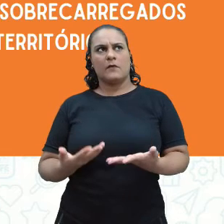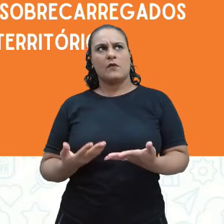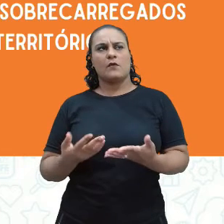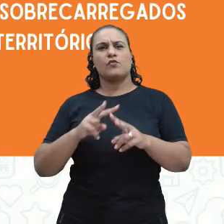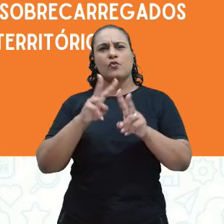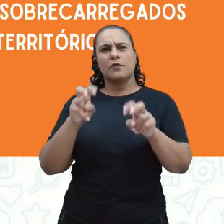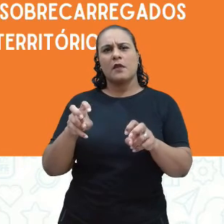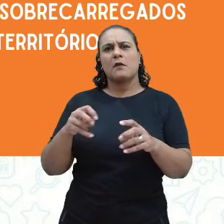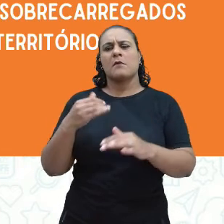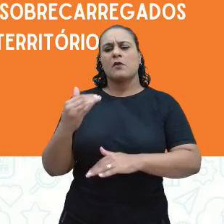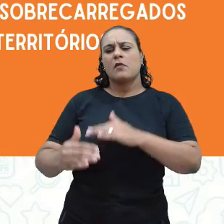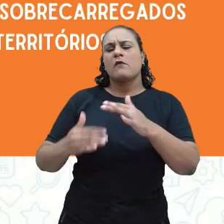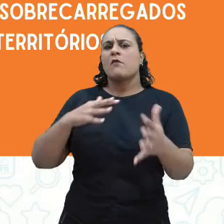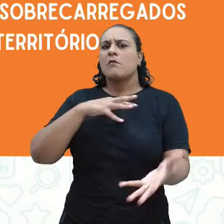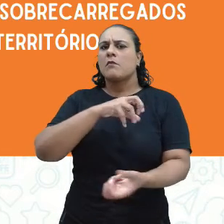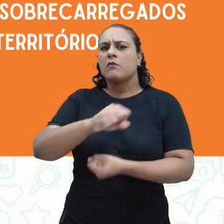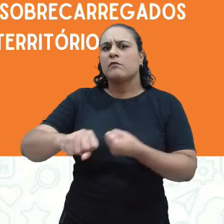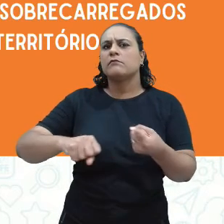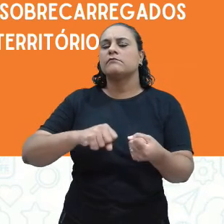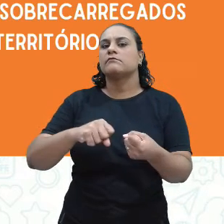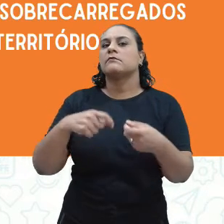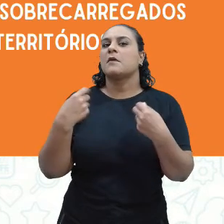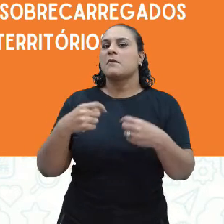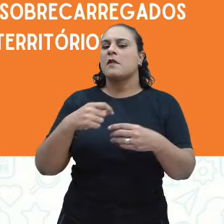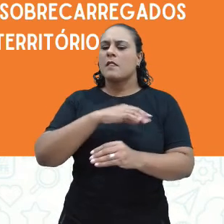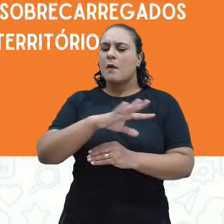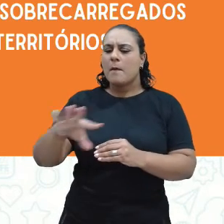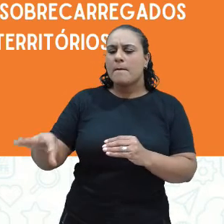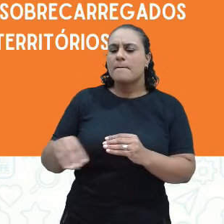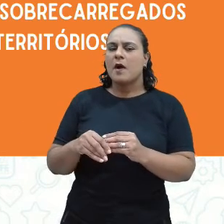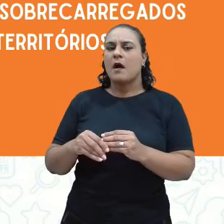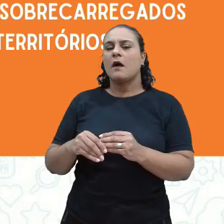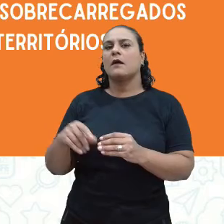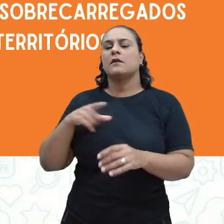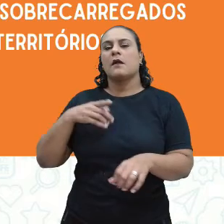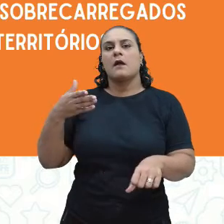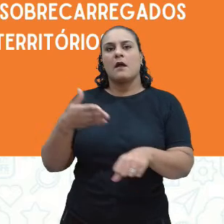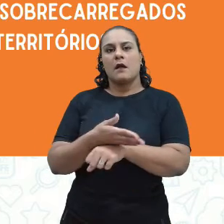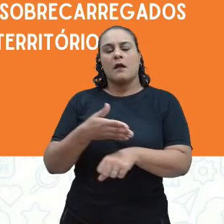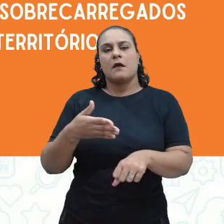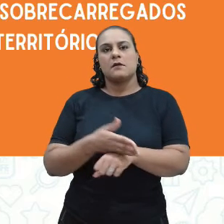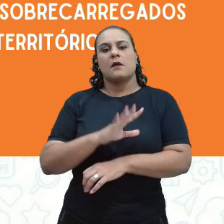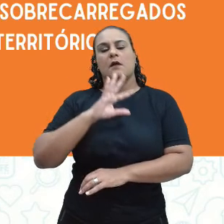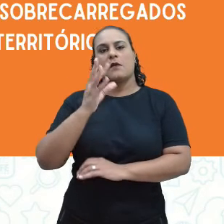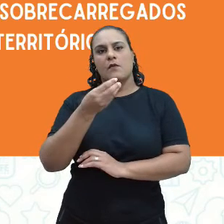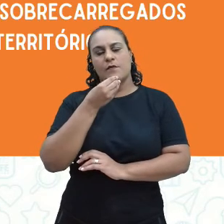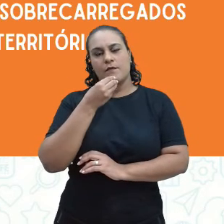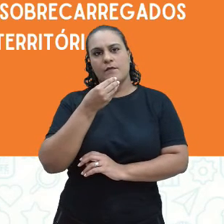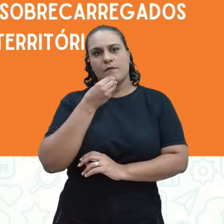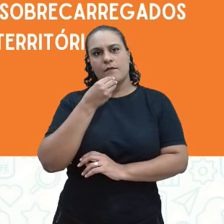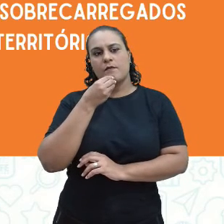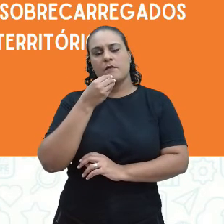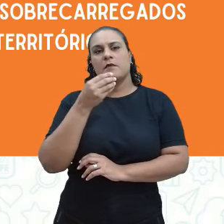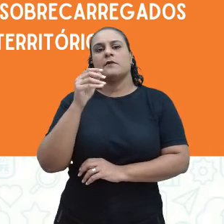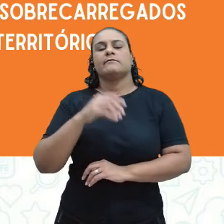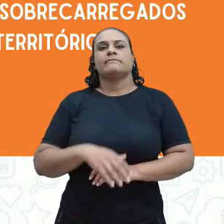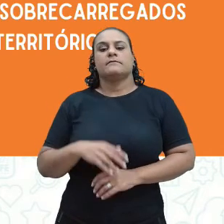desenvolvimento sustentável, a gente tem que incluir, né, dar acesso e oportunidades para que